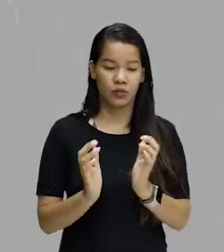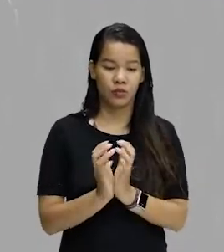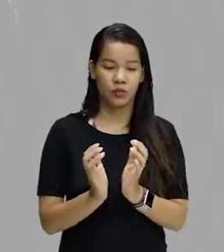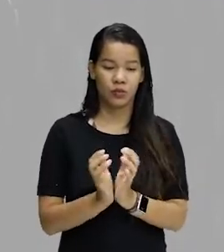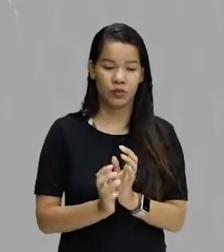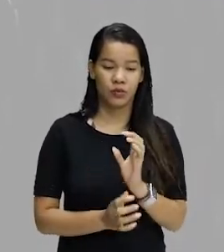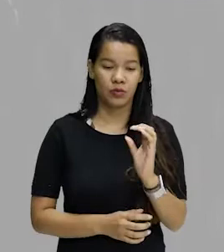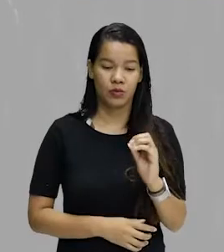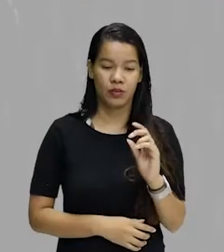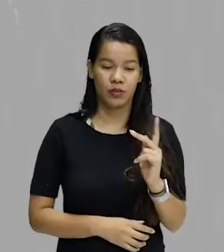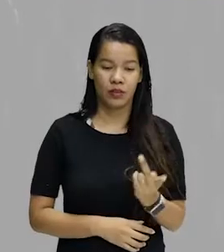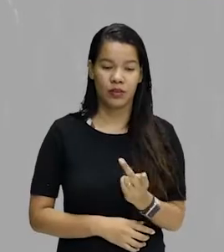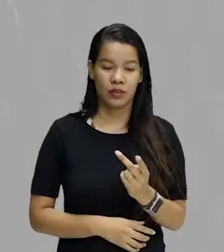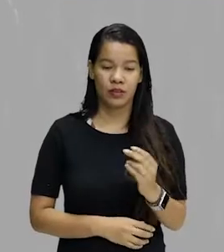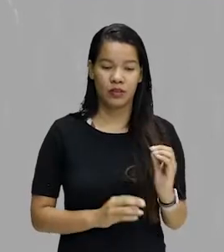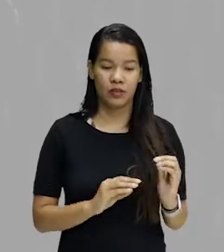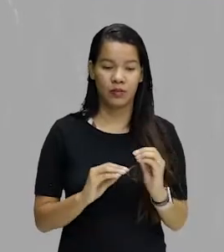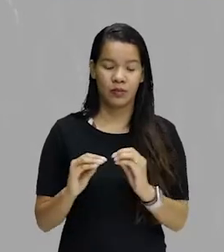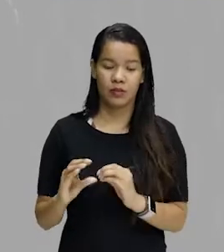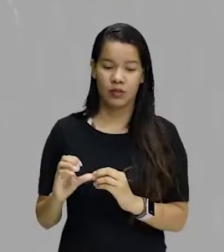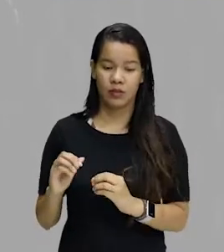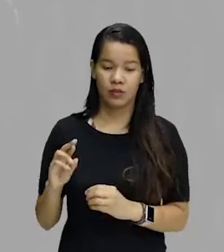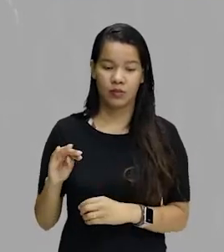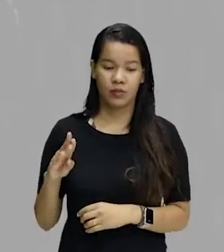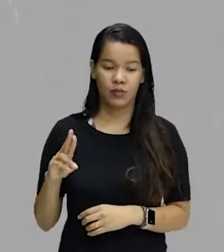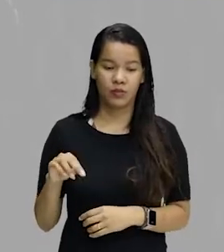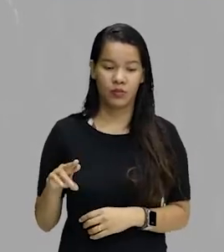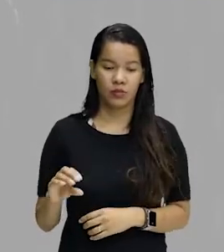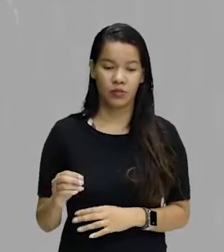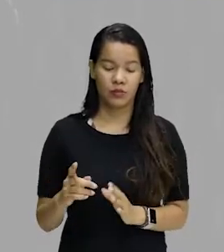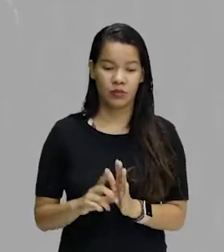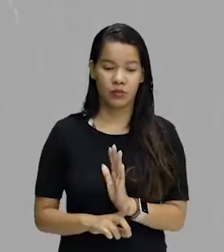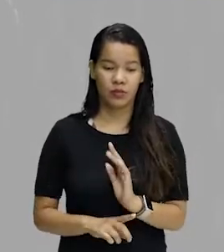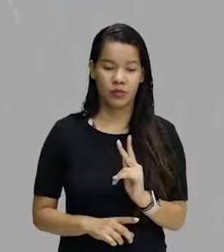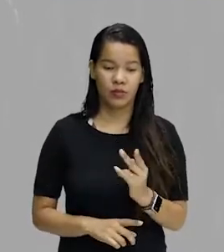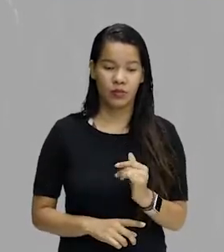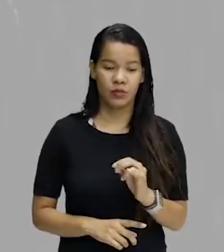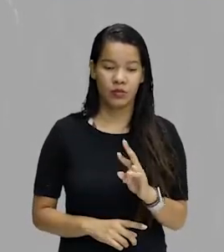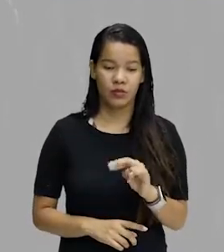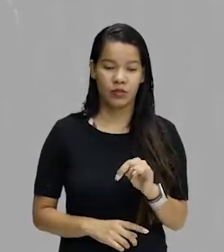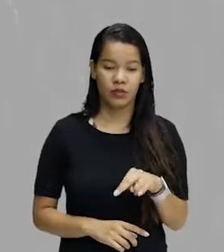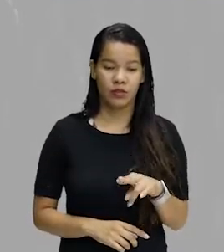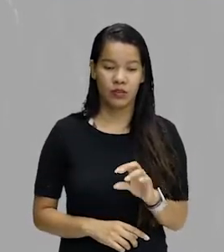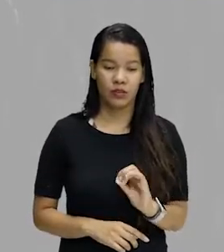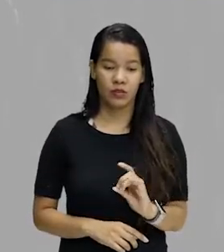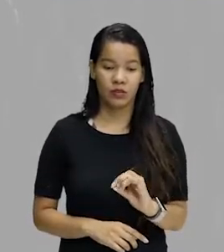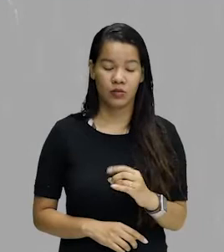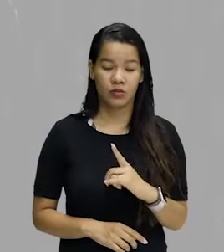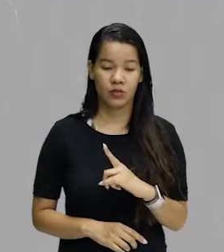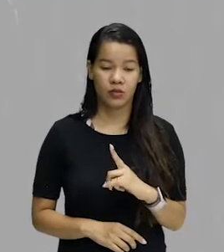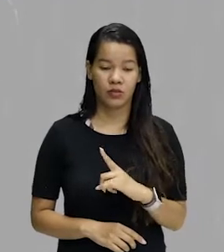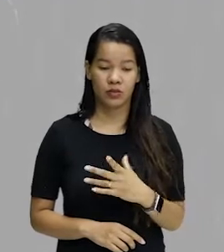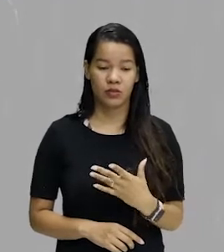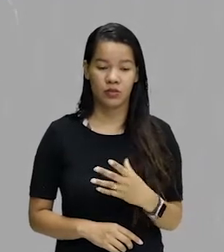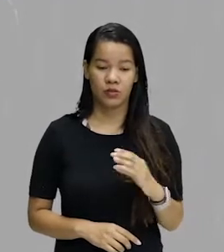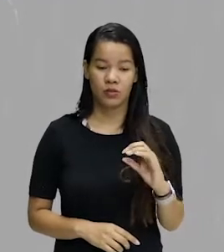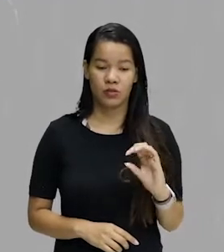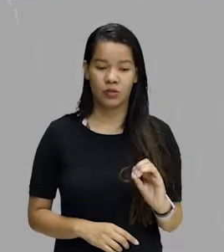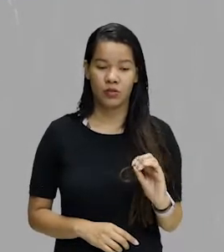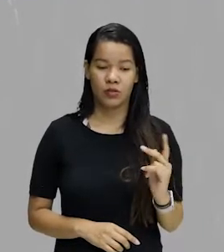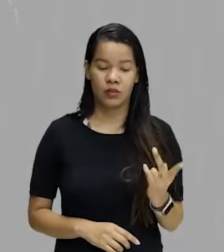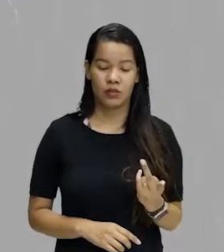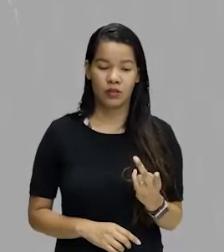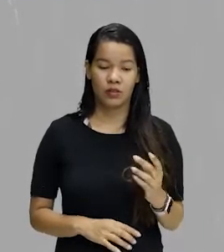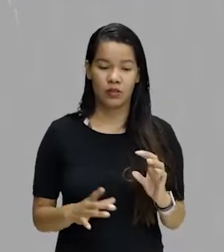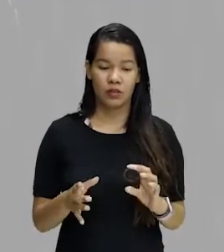OH indo para o carbono menos hidrogenado. Bom, eu vou ter aqui, olha só, o grupo OH